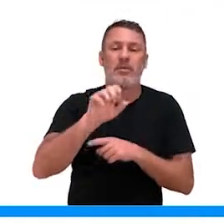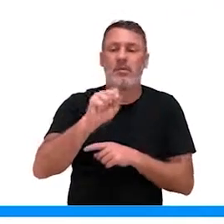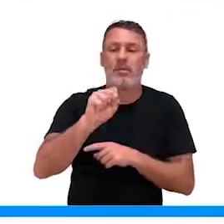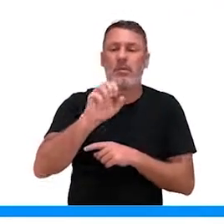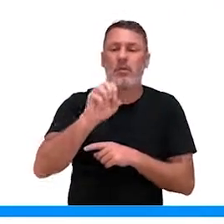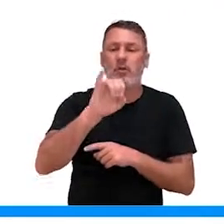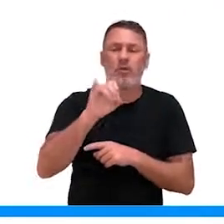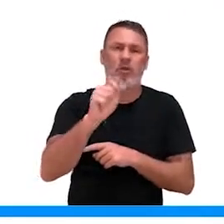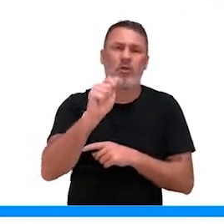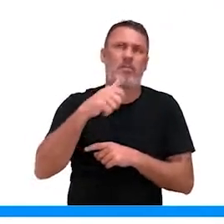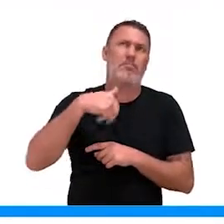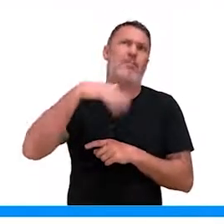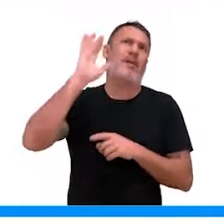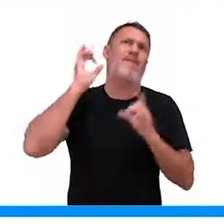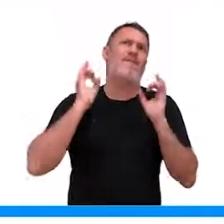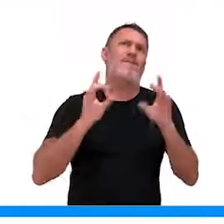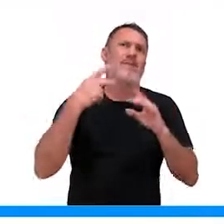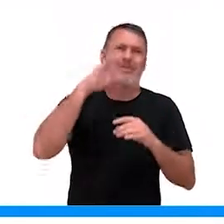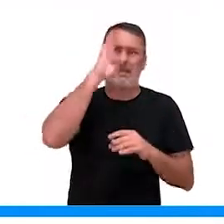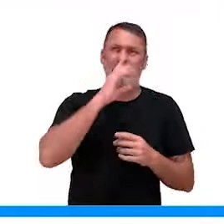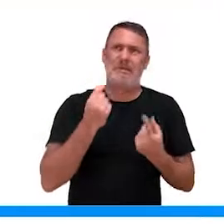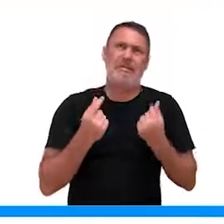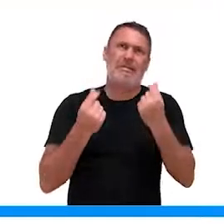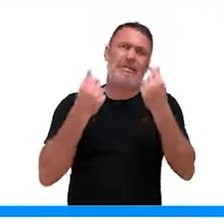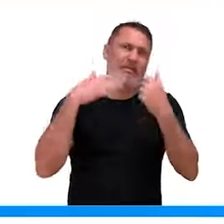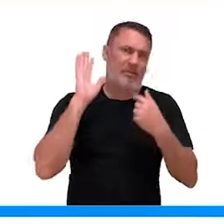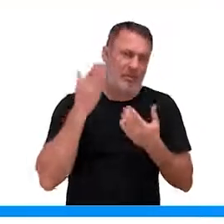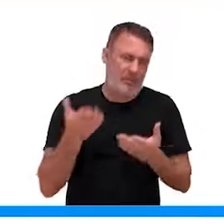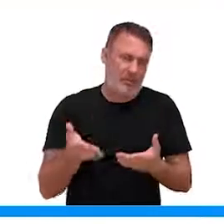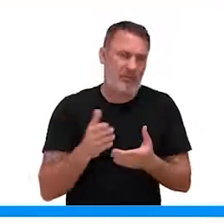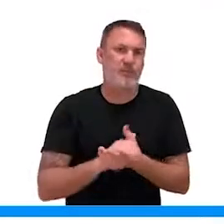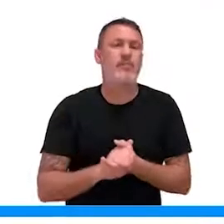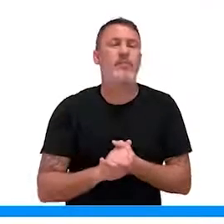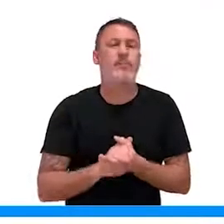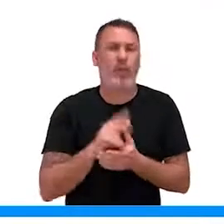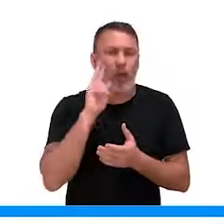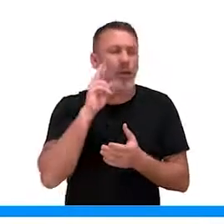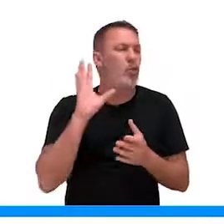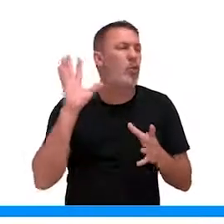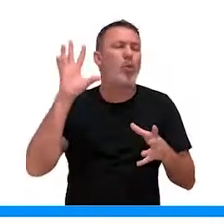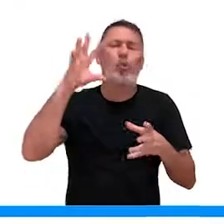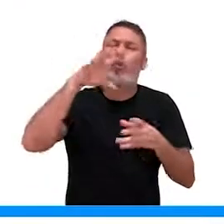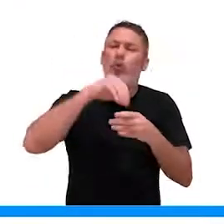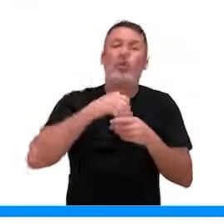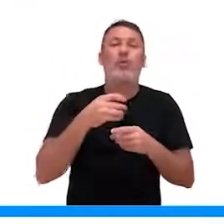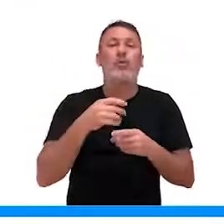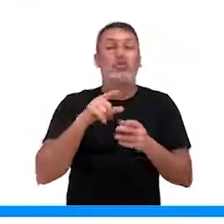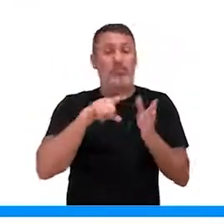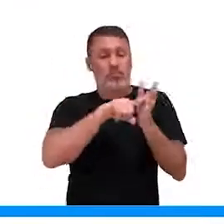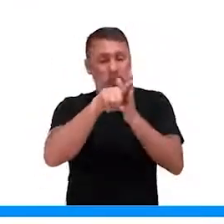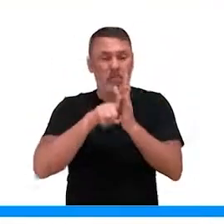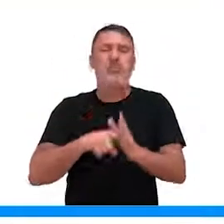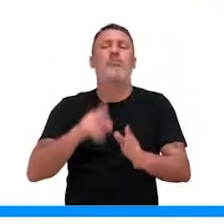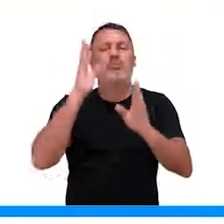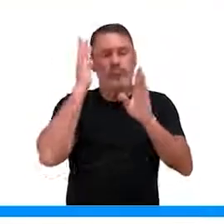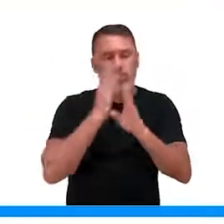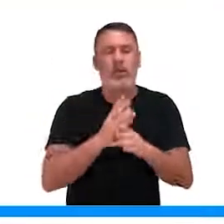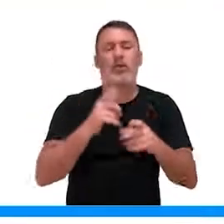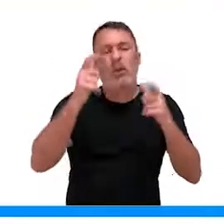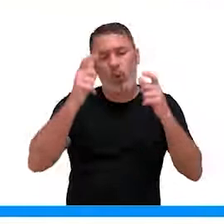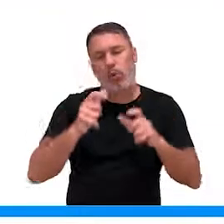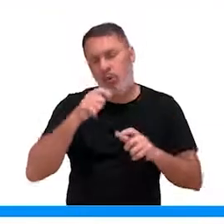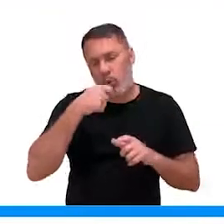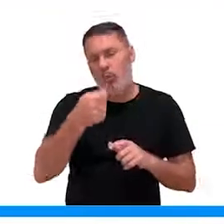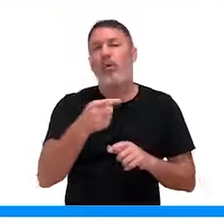commodities atualmente, tudo bem? Então, perceba todas as considerações de Pedro Geiger para, de fato, se referir